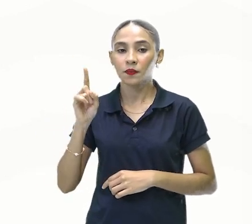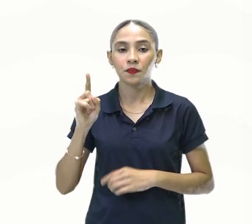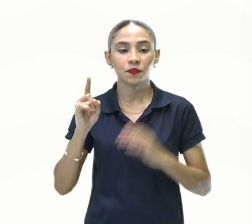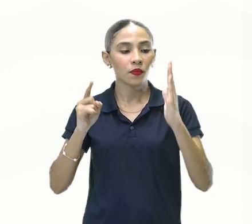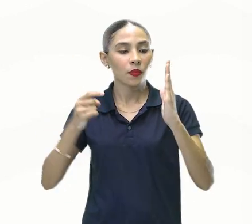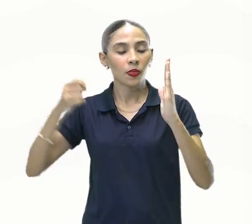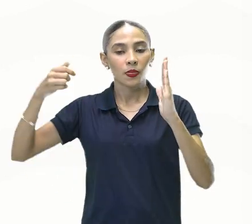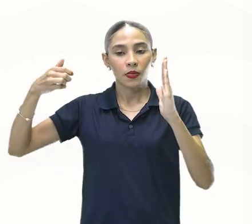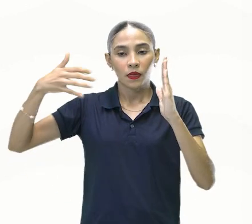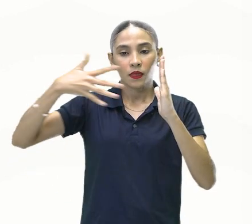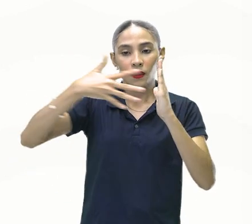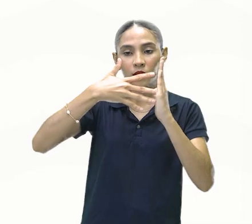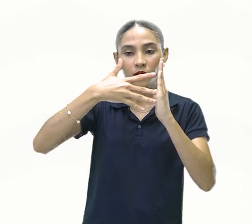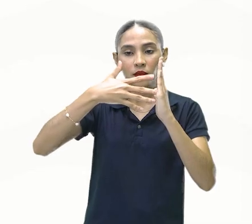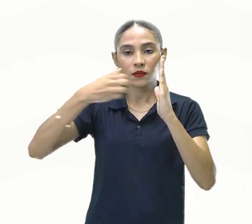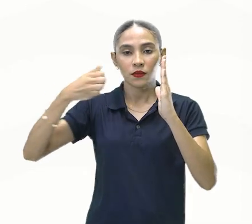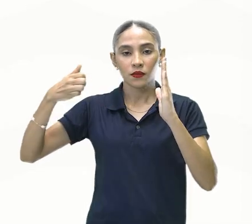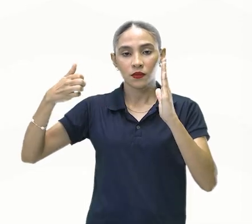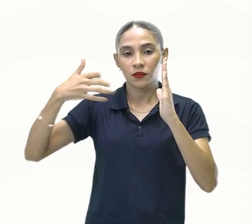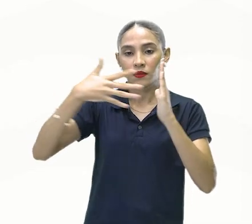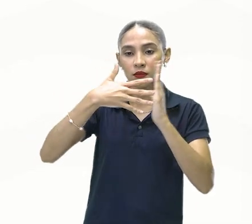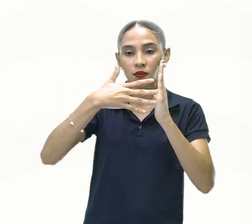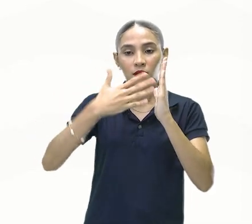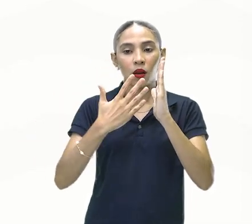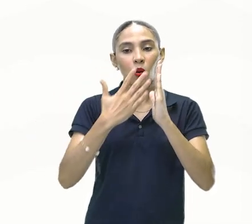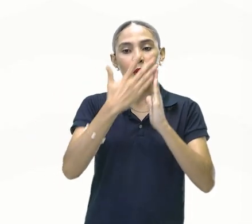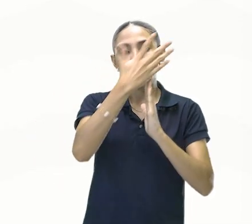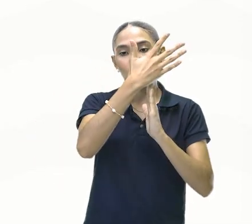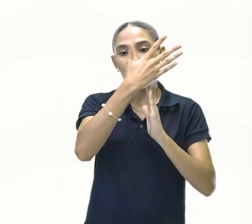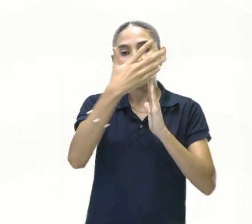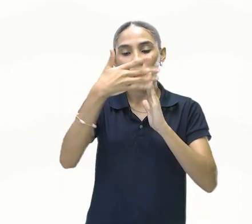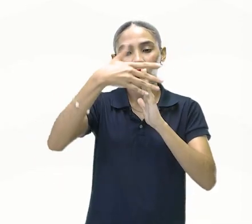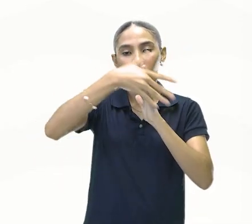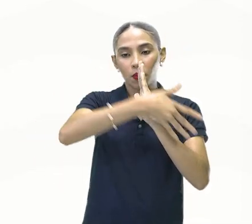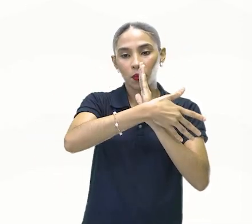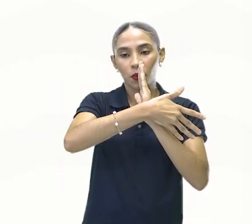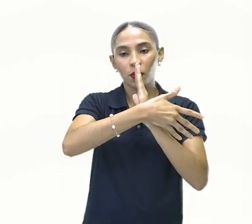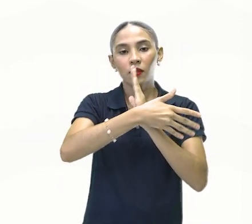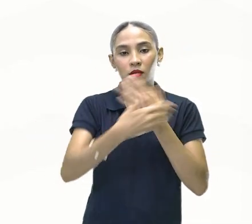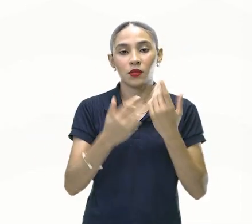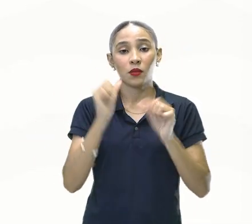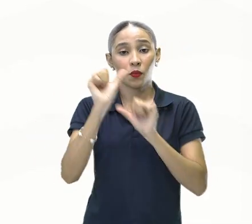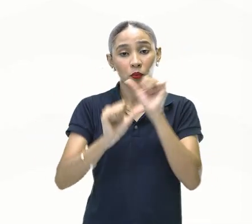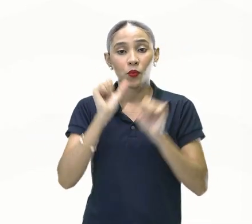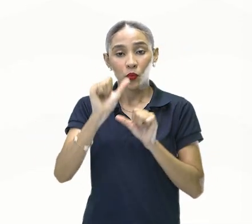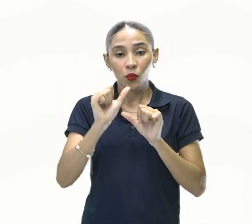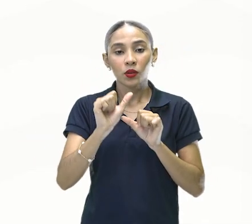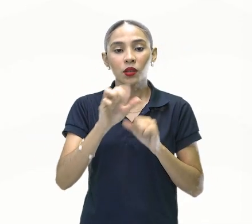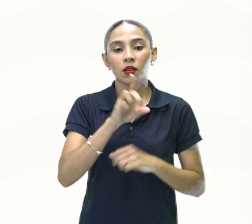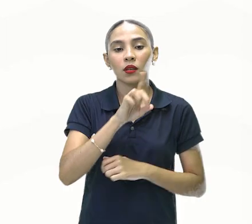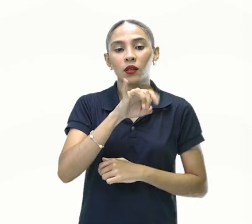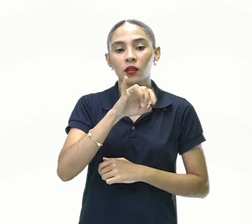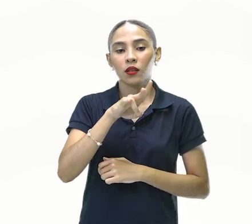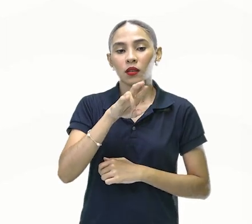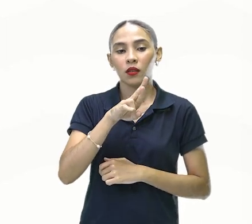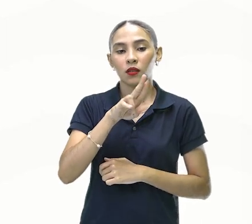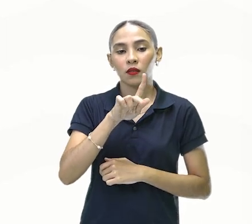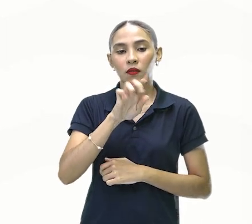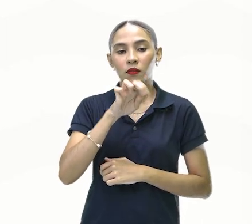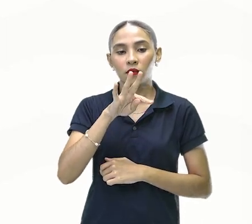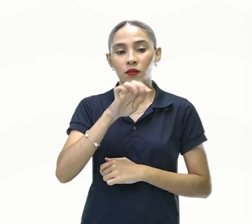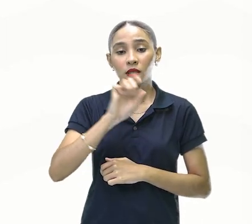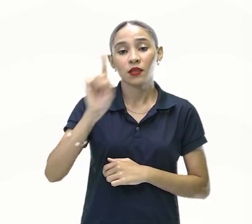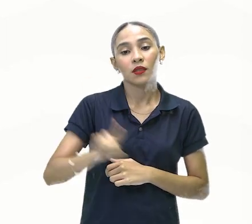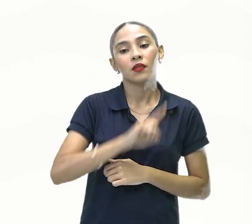entre si e quando atravessam a lente, cada um toma direções diferentes. É uma lente